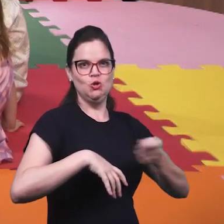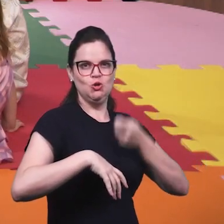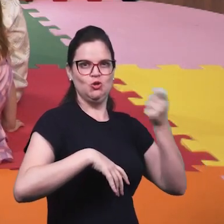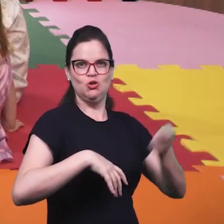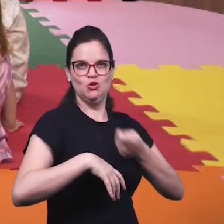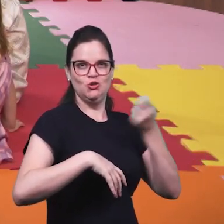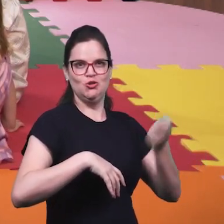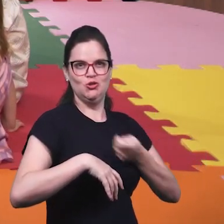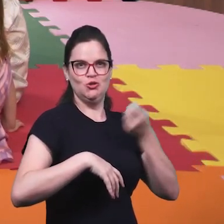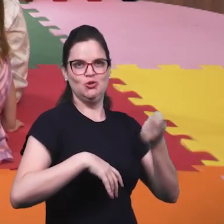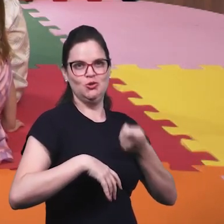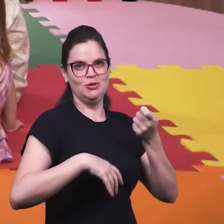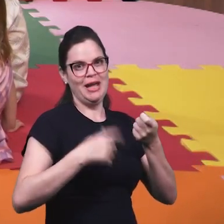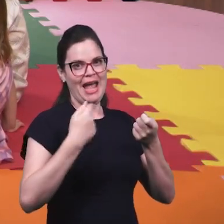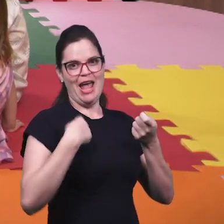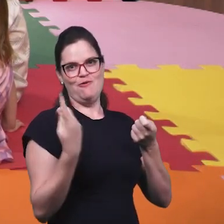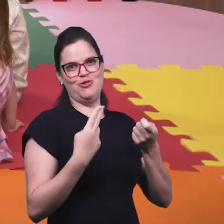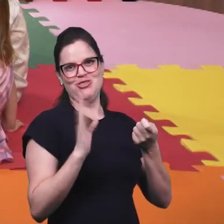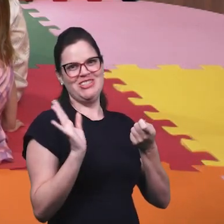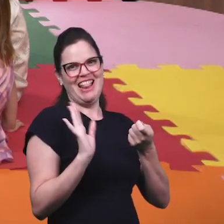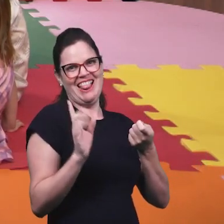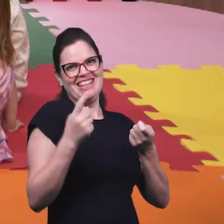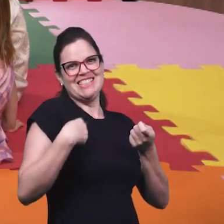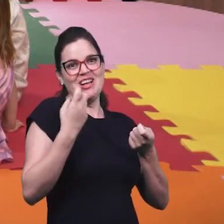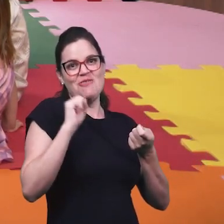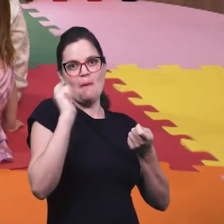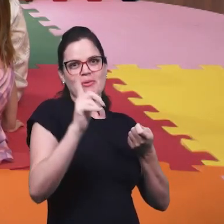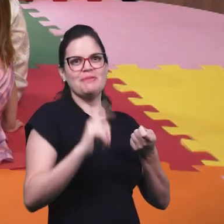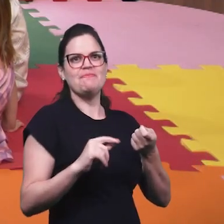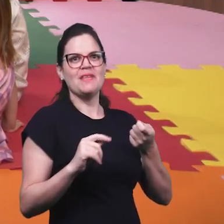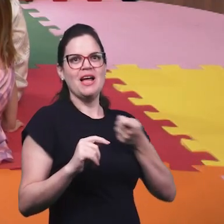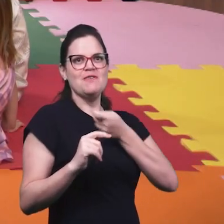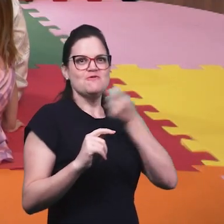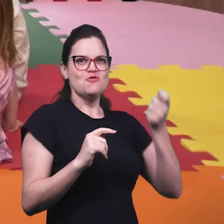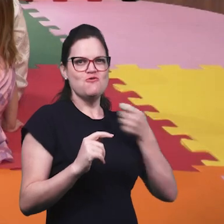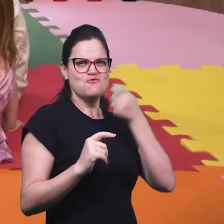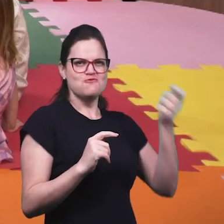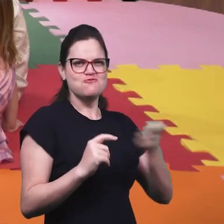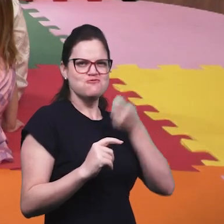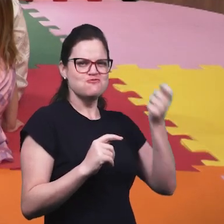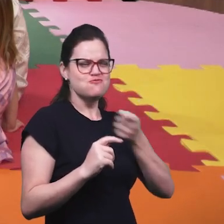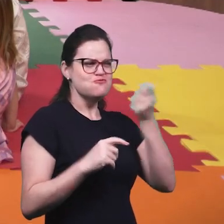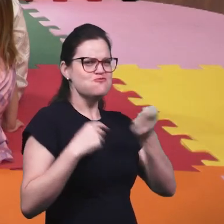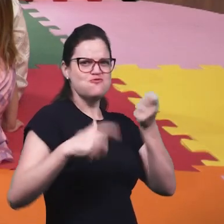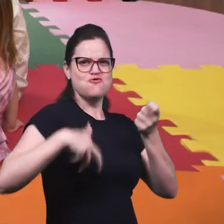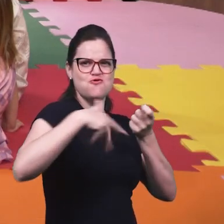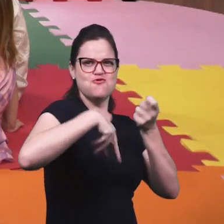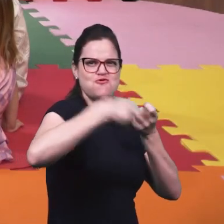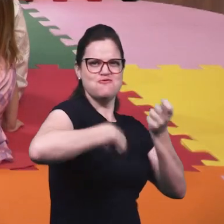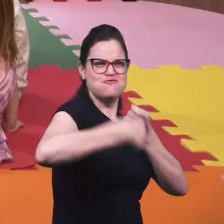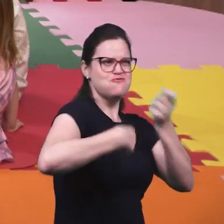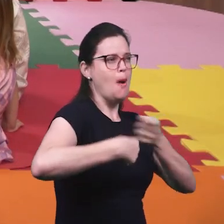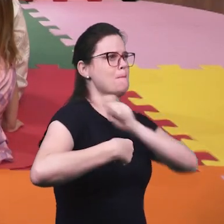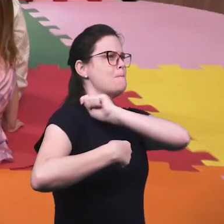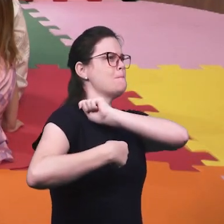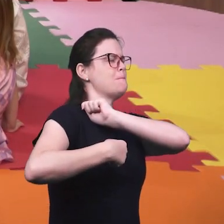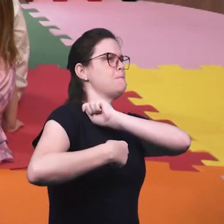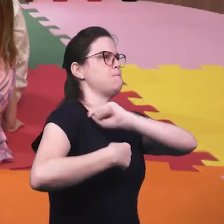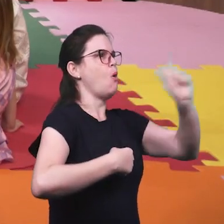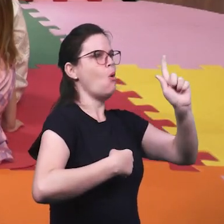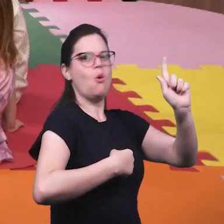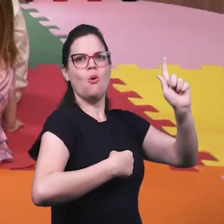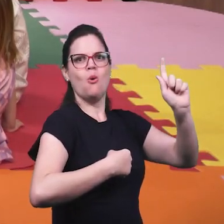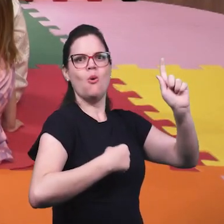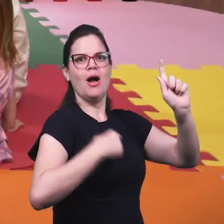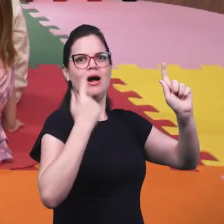girou a funda, não vou girar aqui, senão nós vamos acertar a câmera. Girou a funda e atirou a pedra. Onde que a pedra